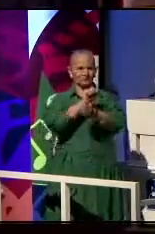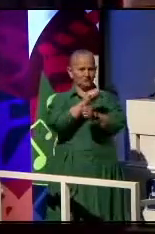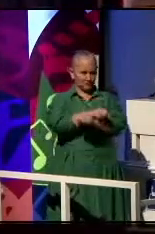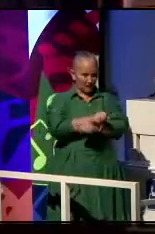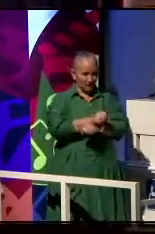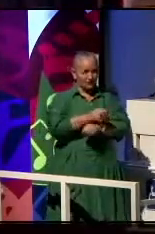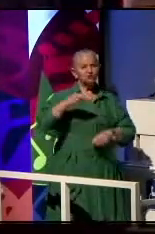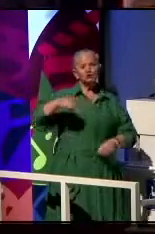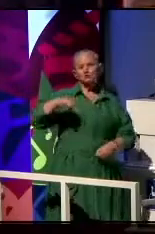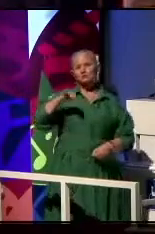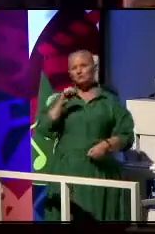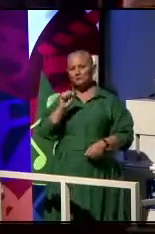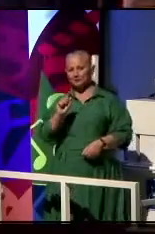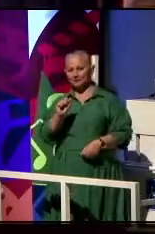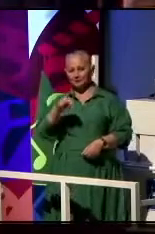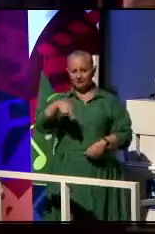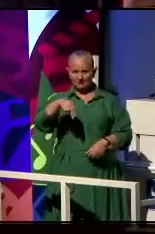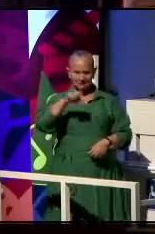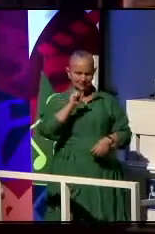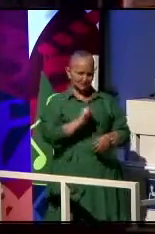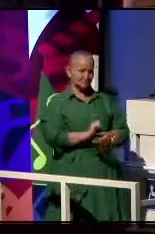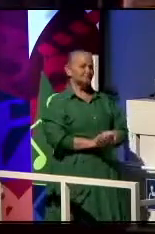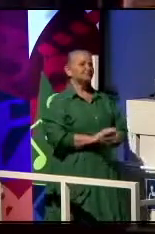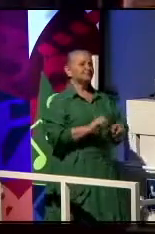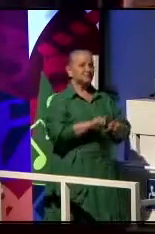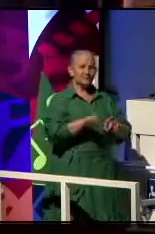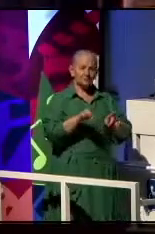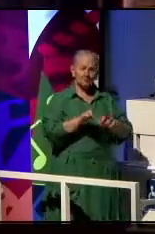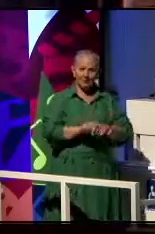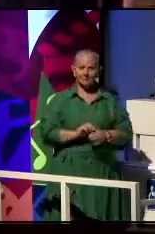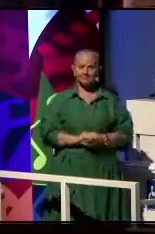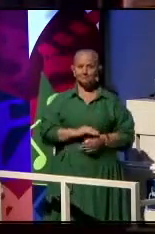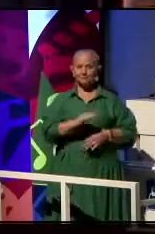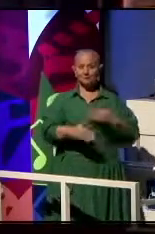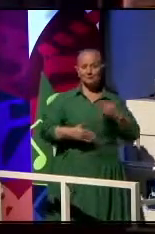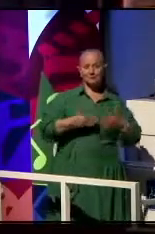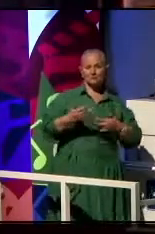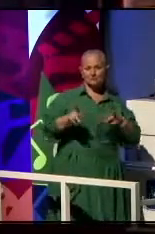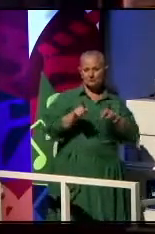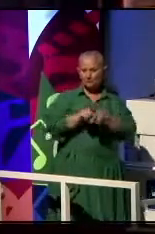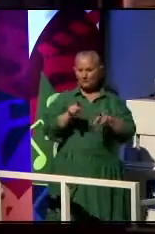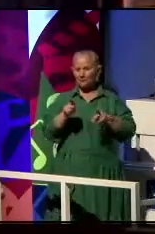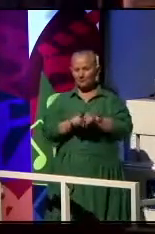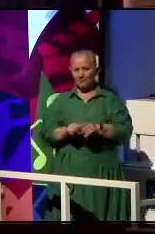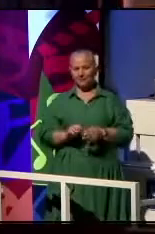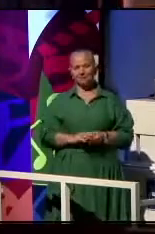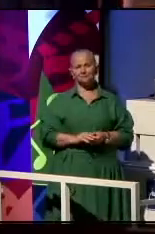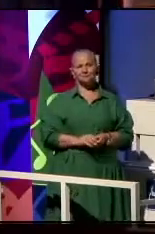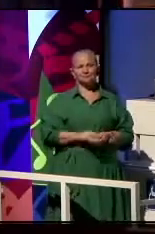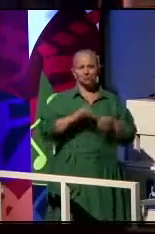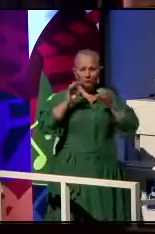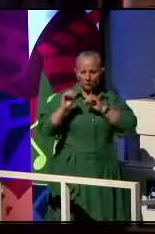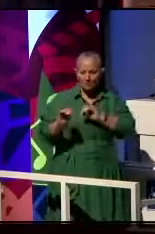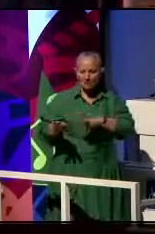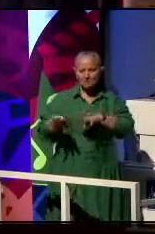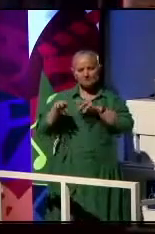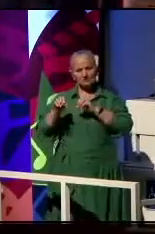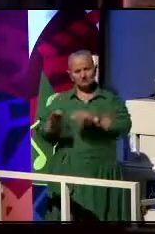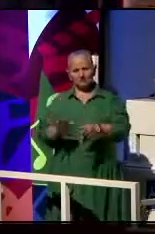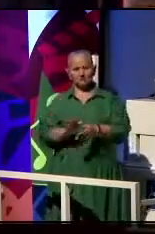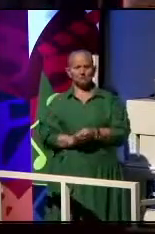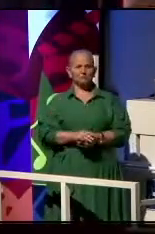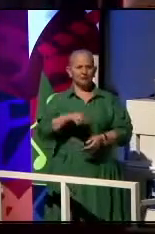Gerais, a UFMG, desenvolve como recurso educativo, um curso